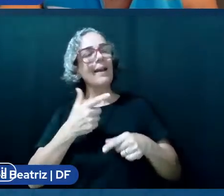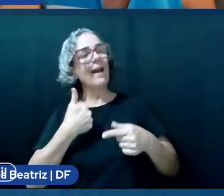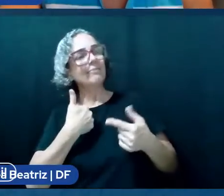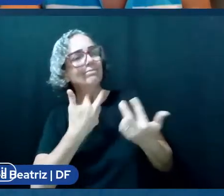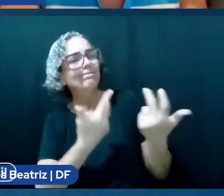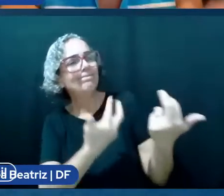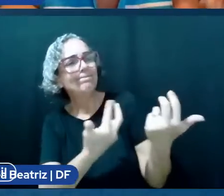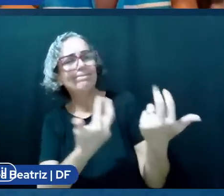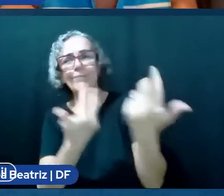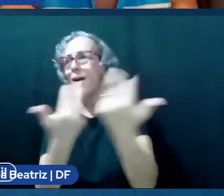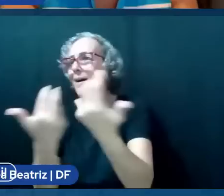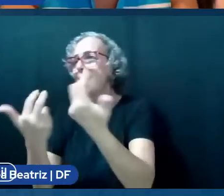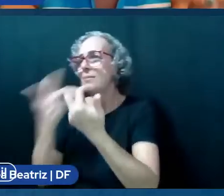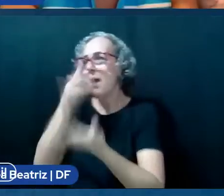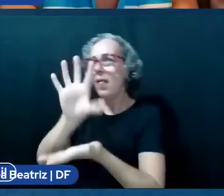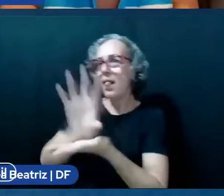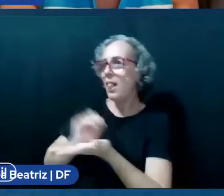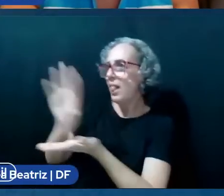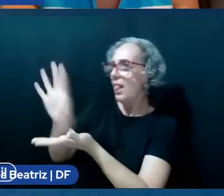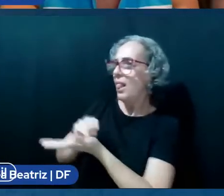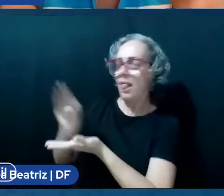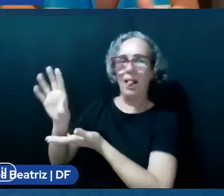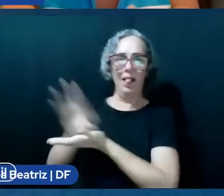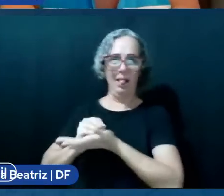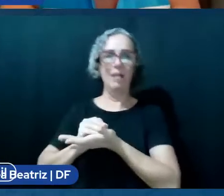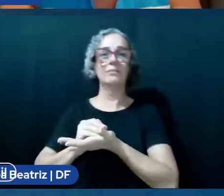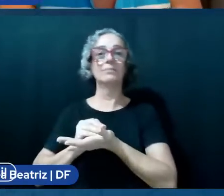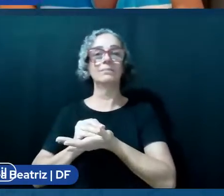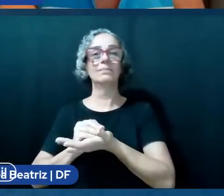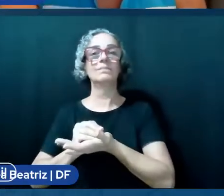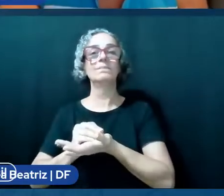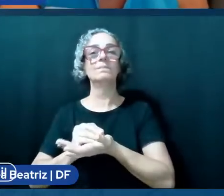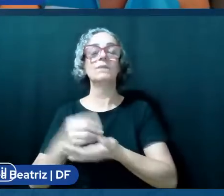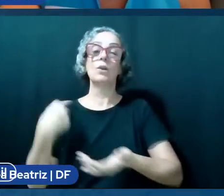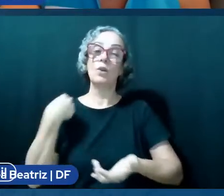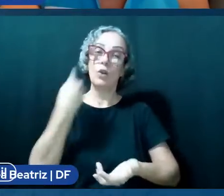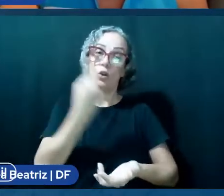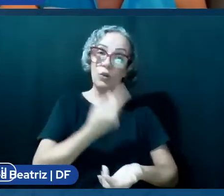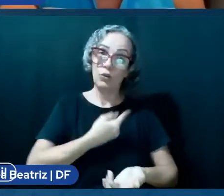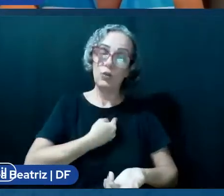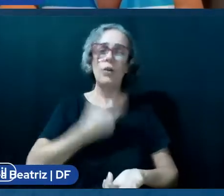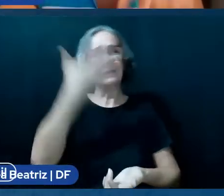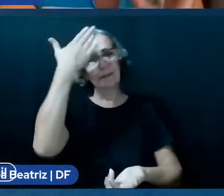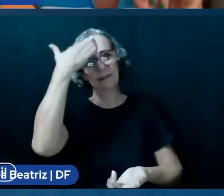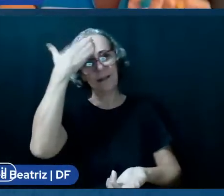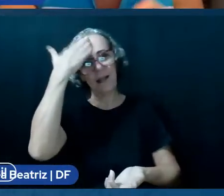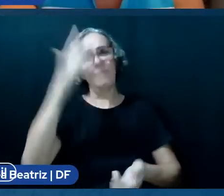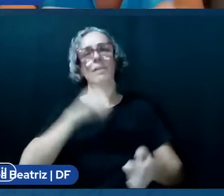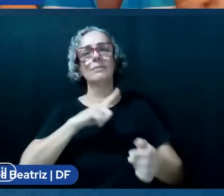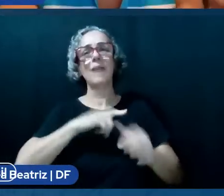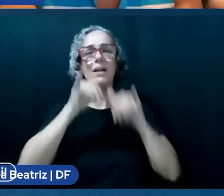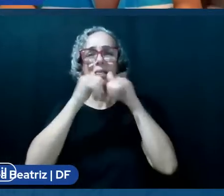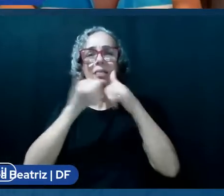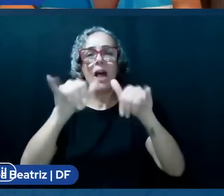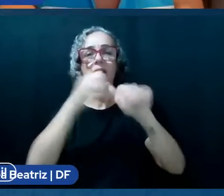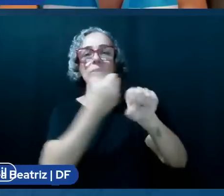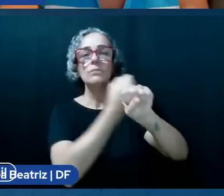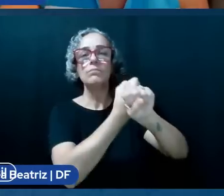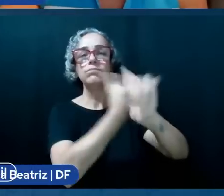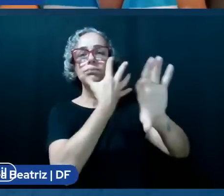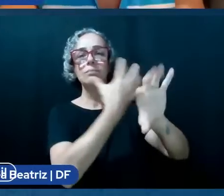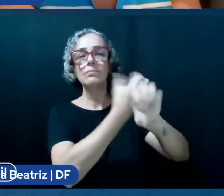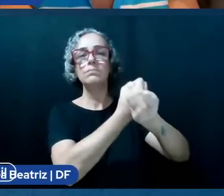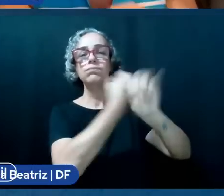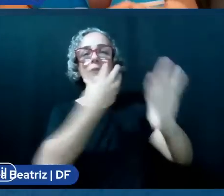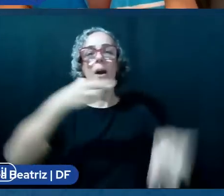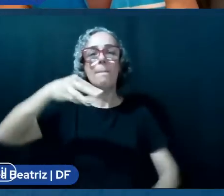casos. Não sois tão alheio aos efeitos magnéticos que não compreendais